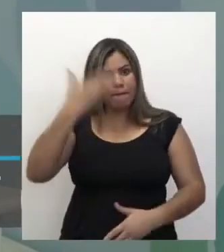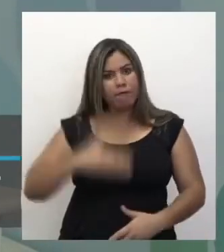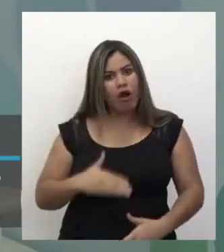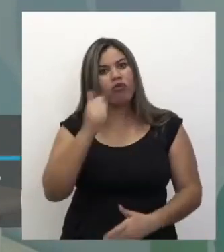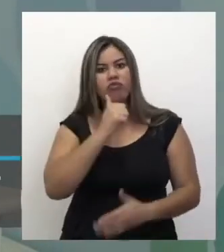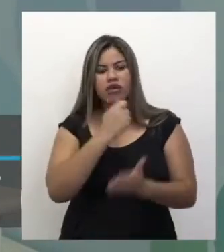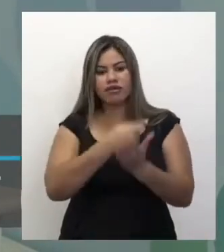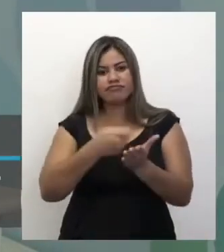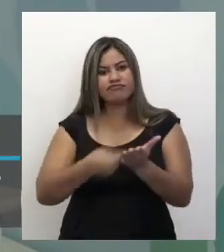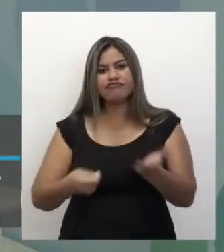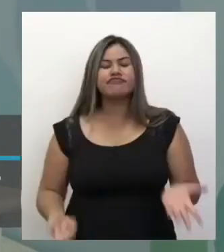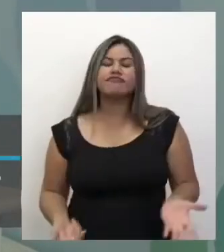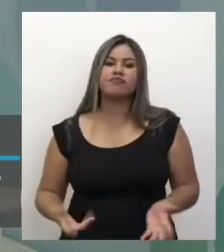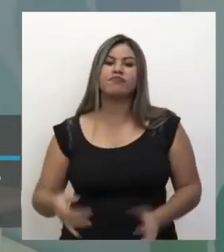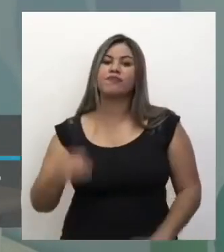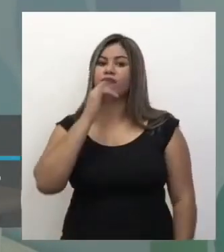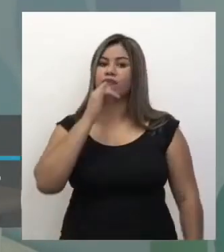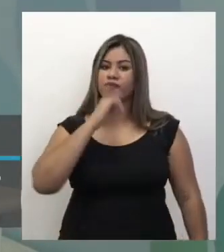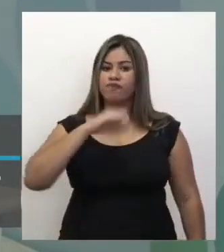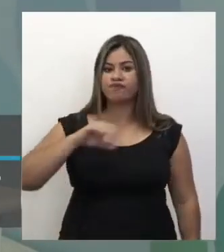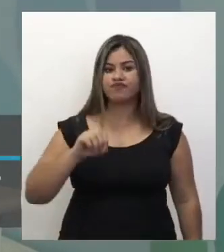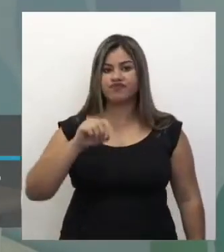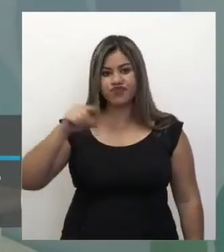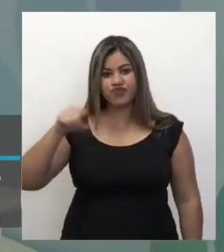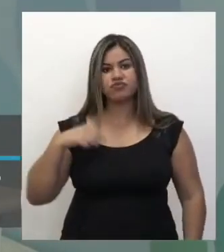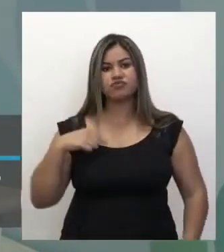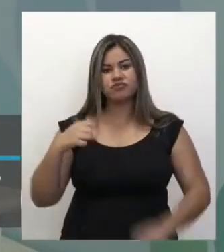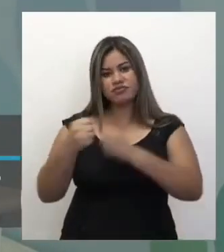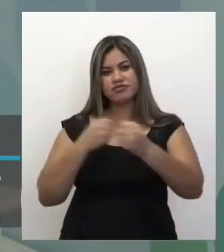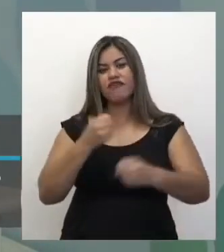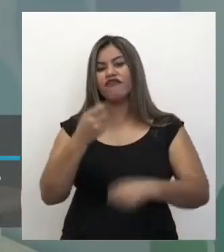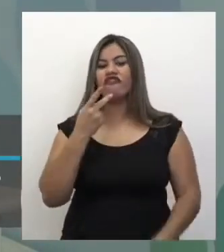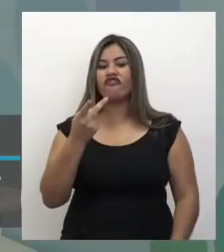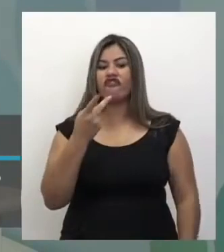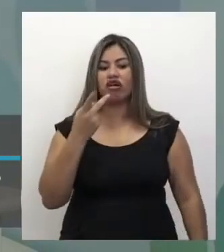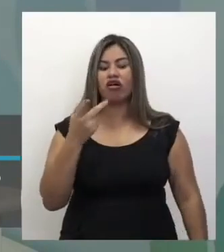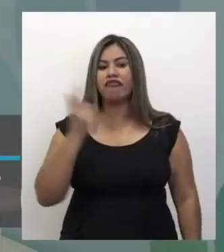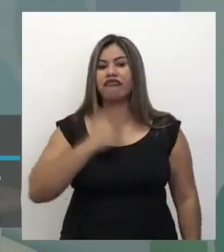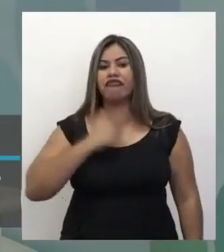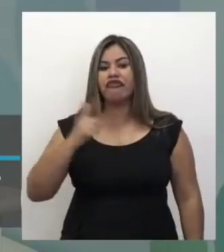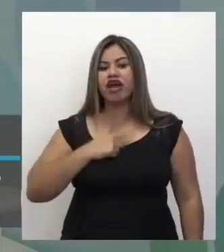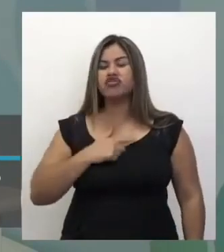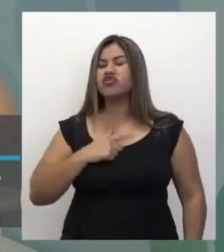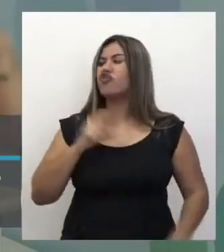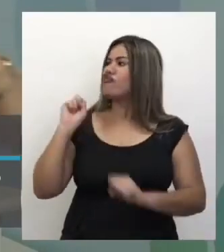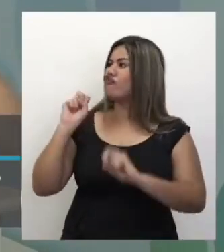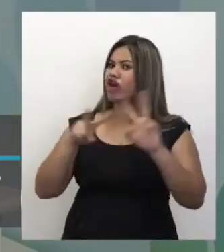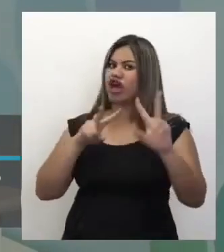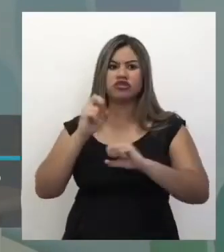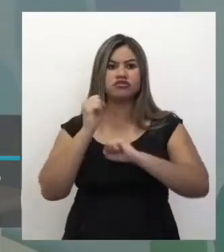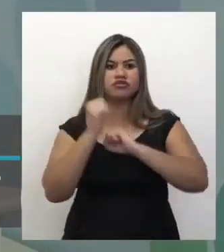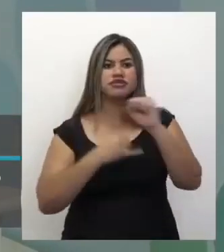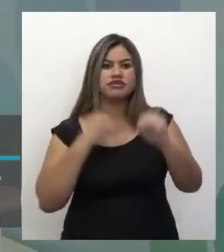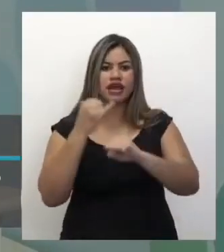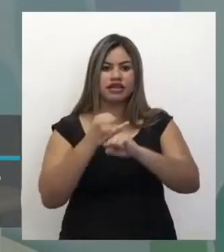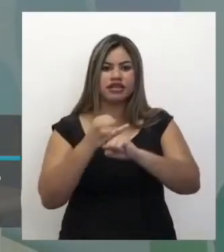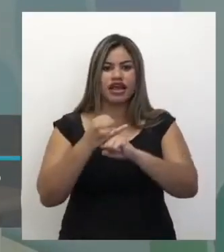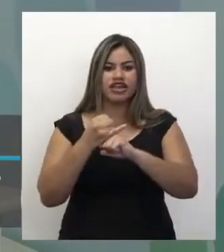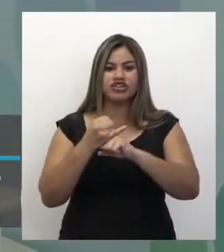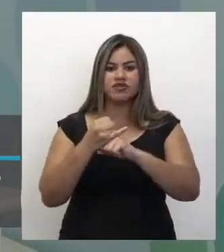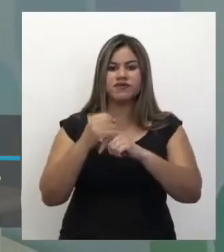O Jô Soares mesmo. Eu vi várias entrevistas, ele falando assim, é ridículo o quanto que eu vejo na internet, pegando